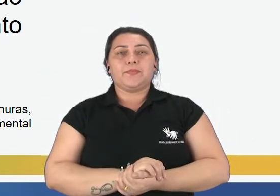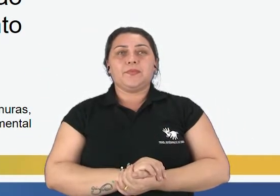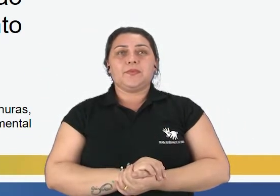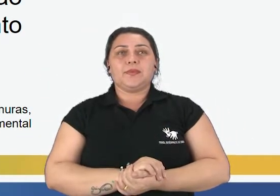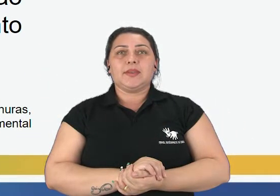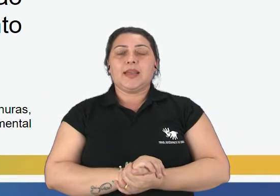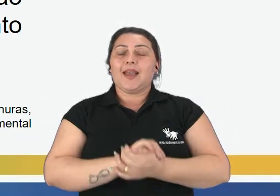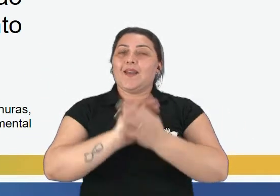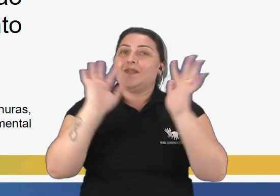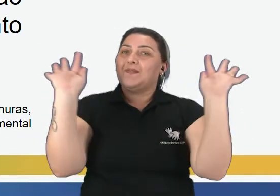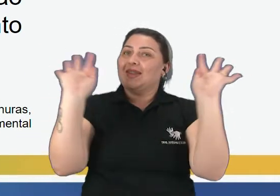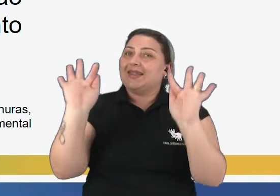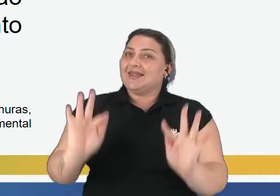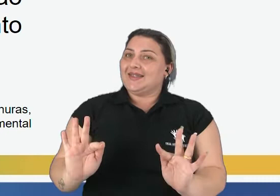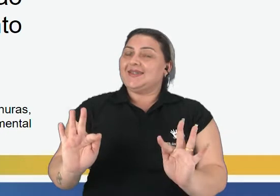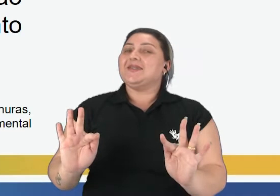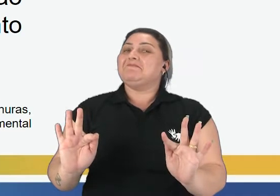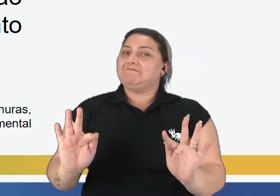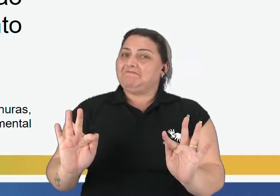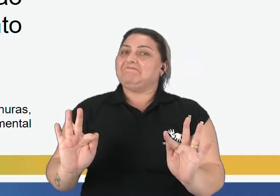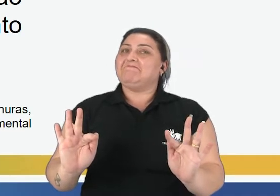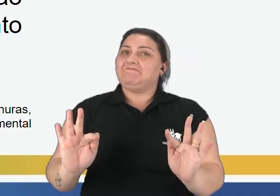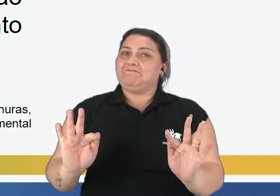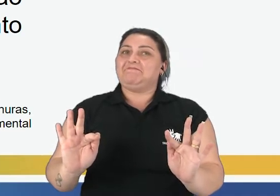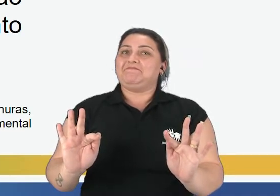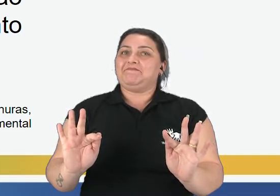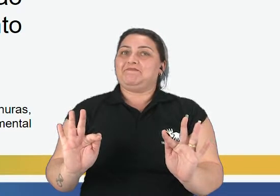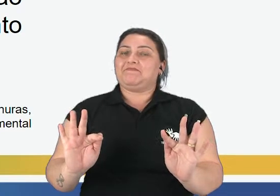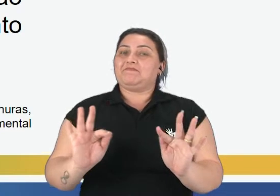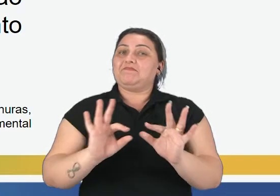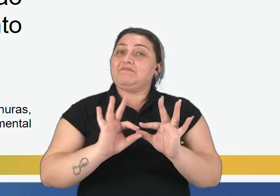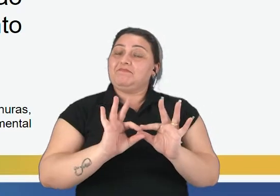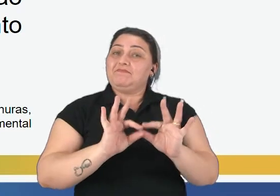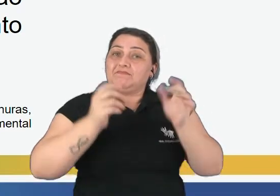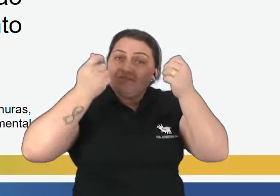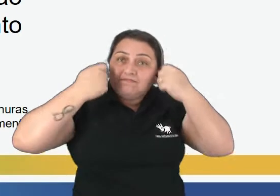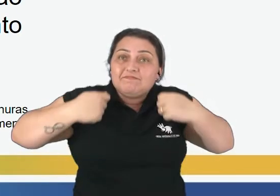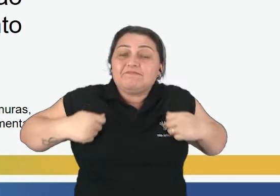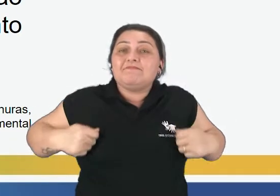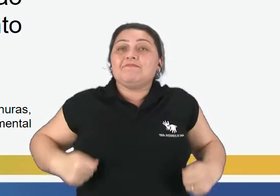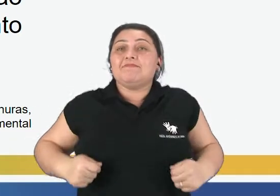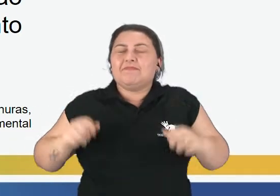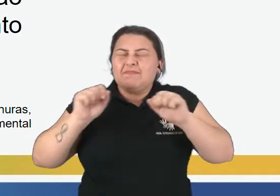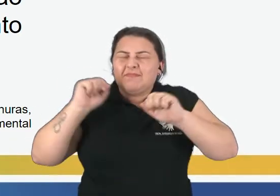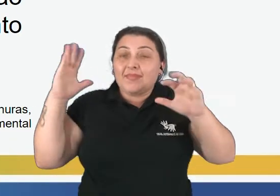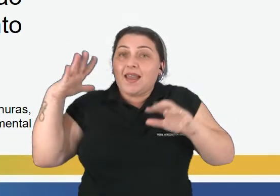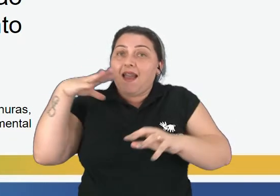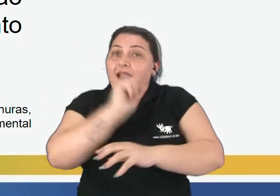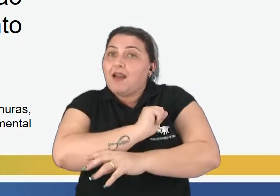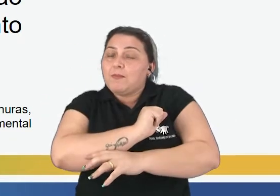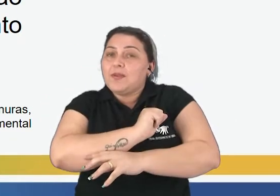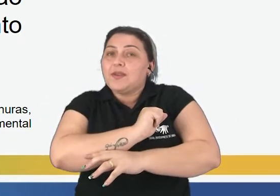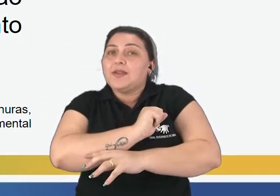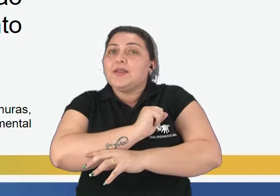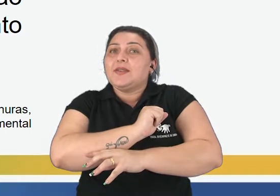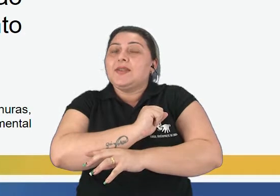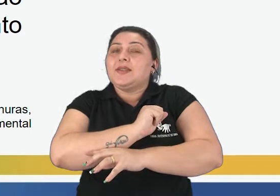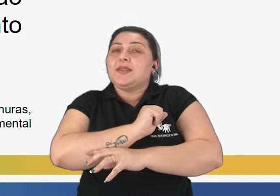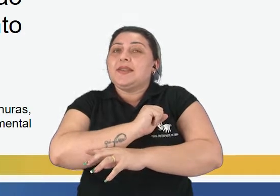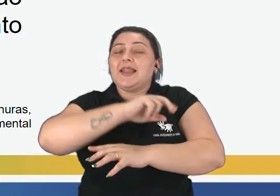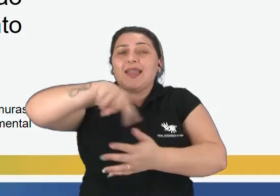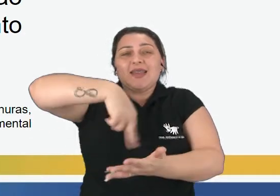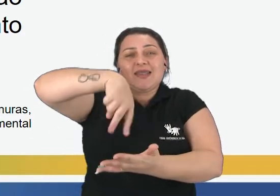deixou muito alegres e muito satisfeitos. Vestiram-se, então, num piscar de olhos, dançaram,